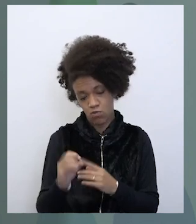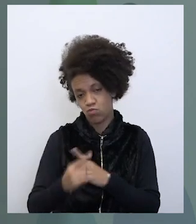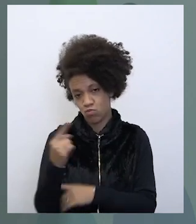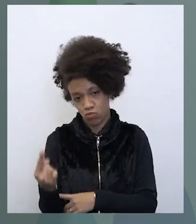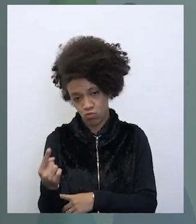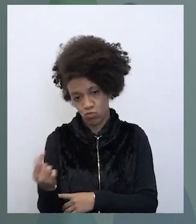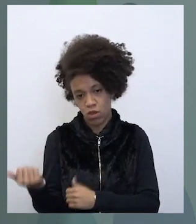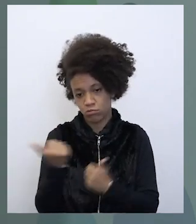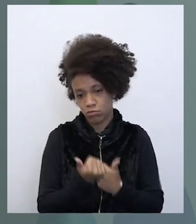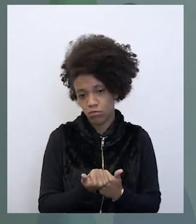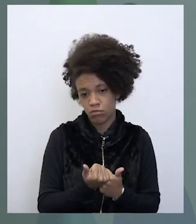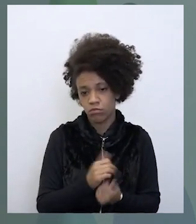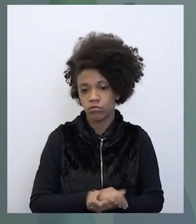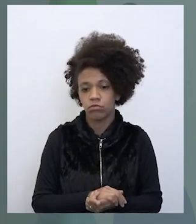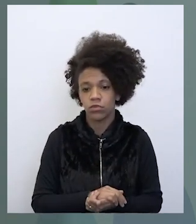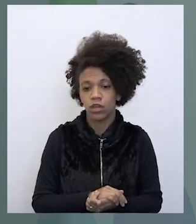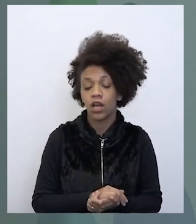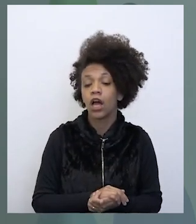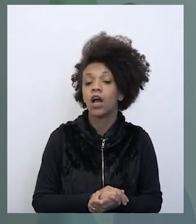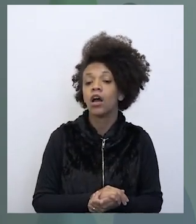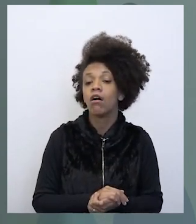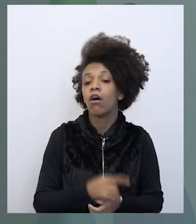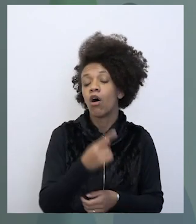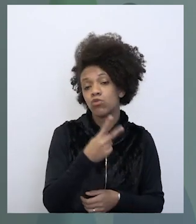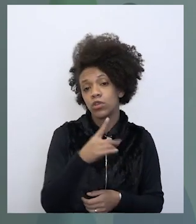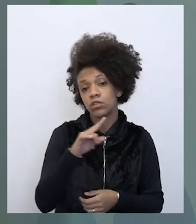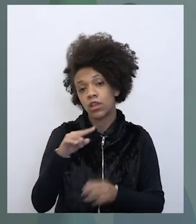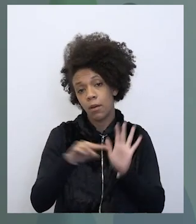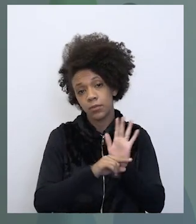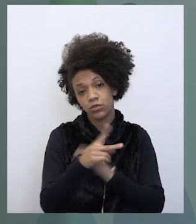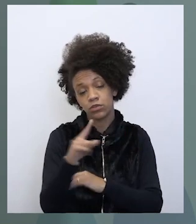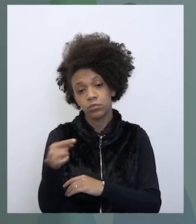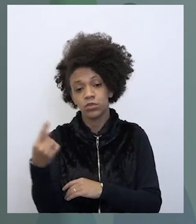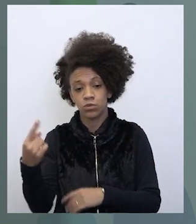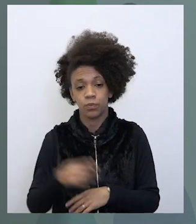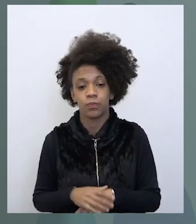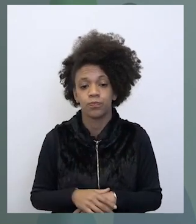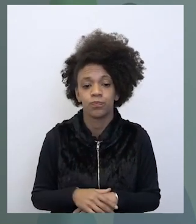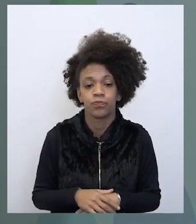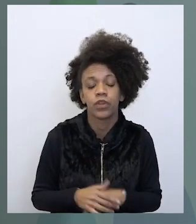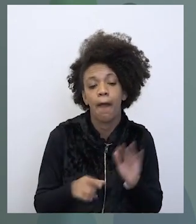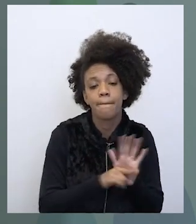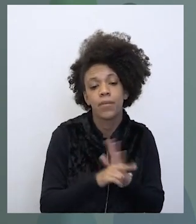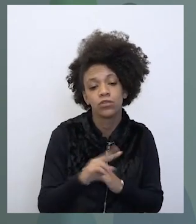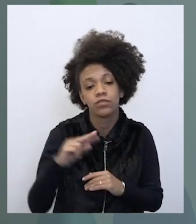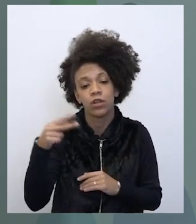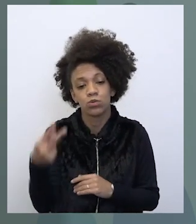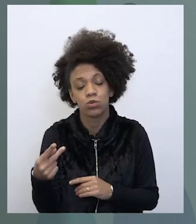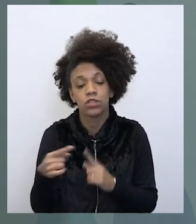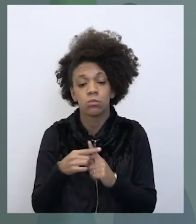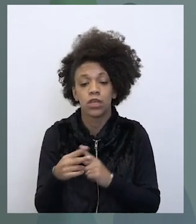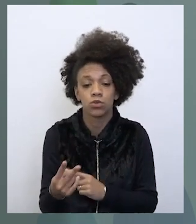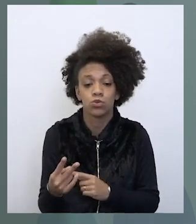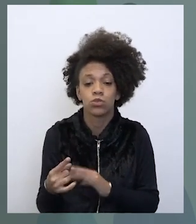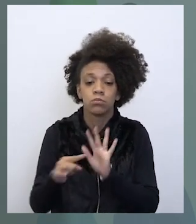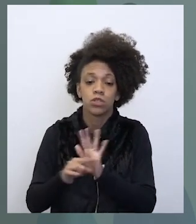Par ordenado, menos 2 e 1. Muito bom. Agora, eu vou substituir o menos 1. Menos 1 ao quadrado, mais 2 vezes